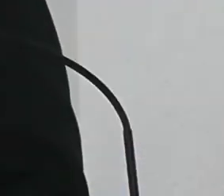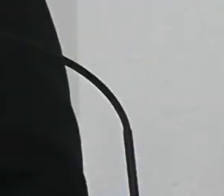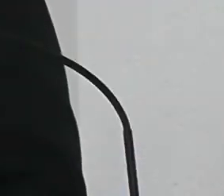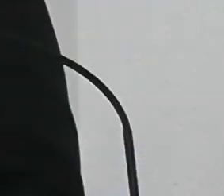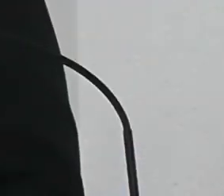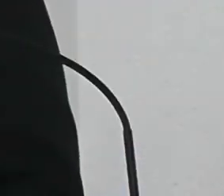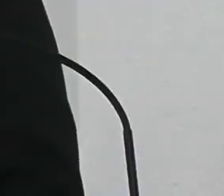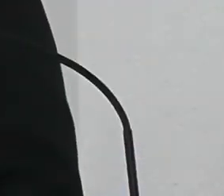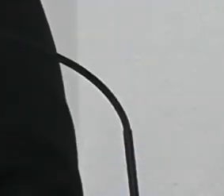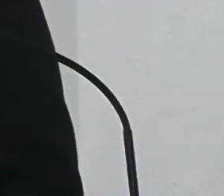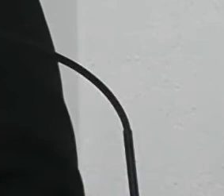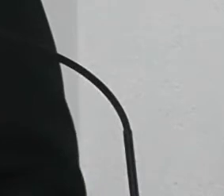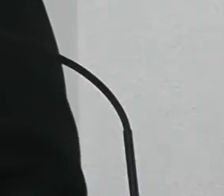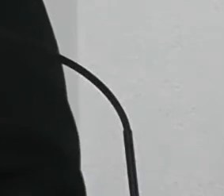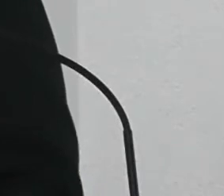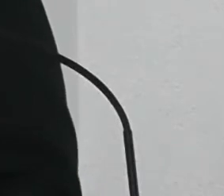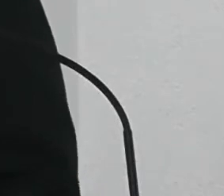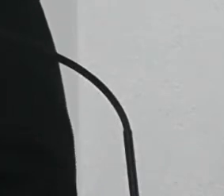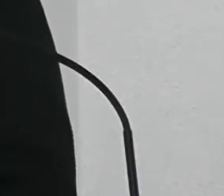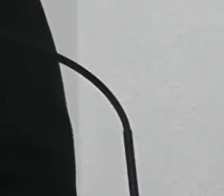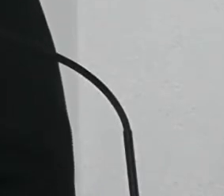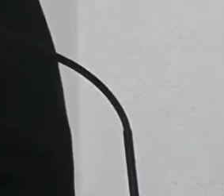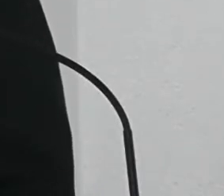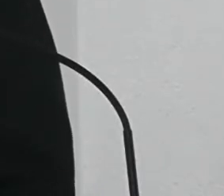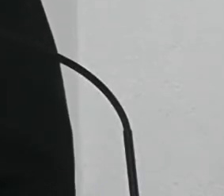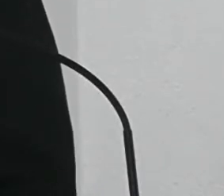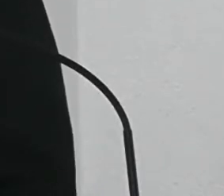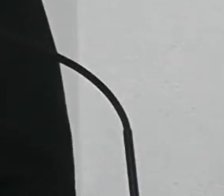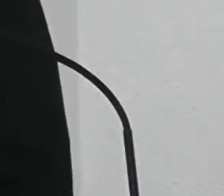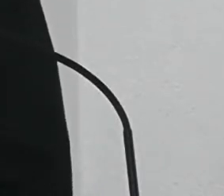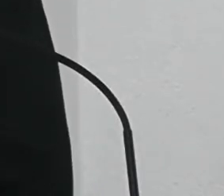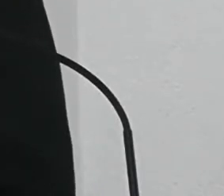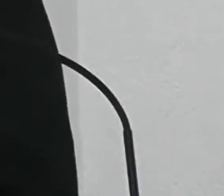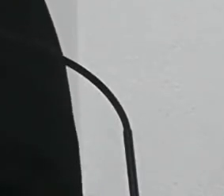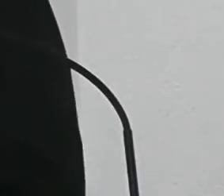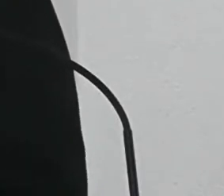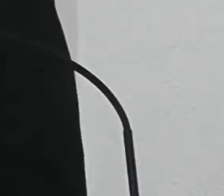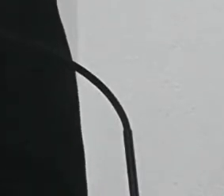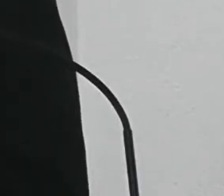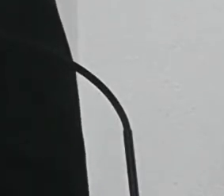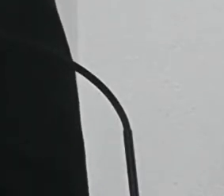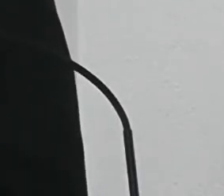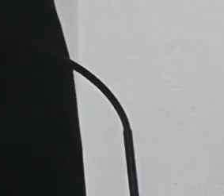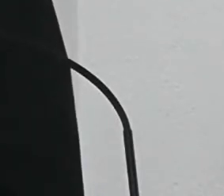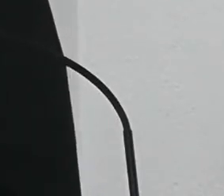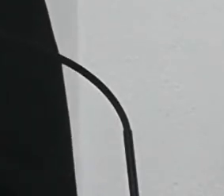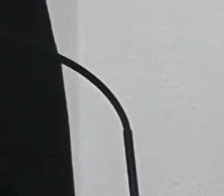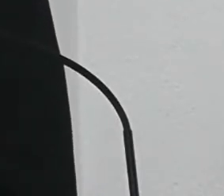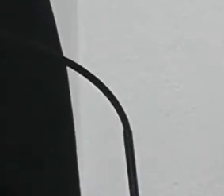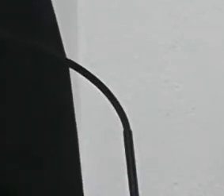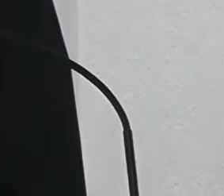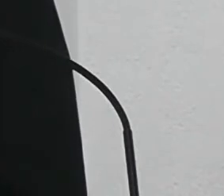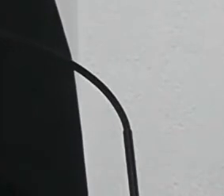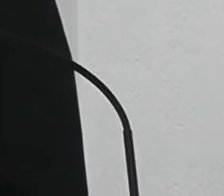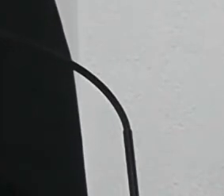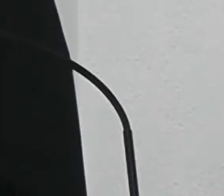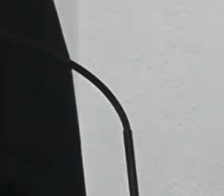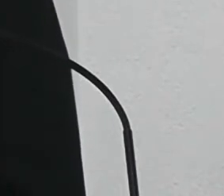vir para a votação somente depois de sanado todas essas perguntas que eu e outros vereadores, inclusive,